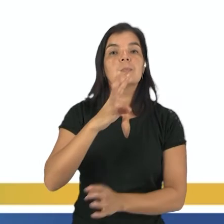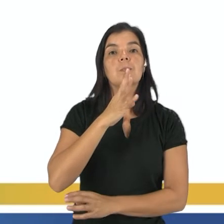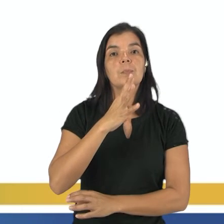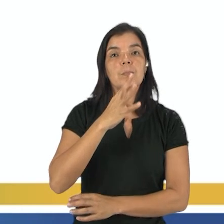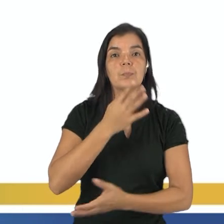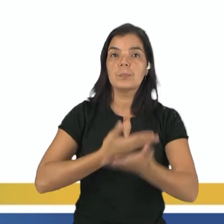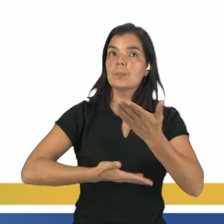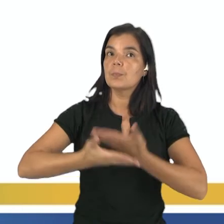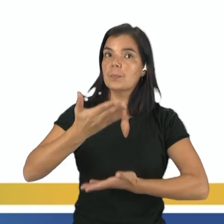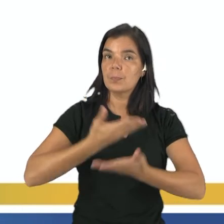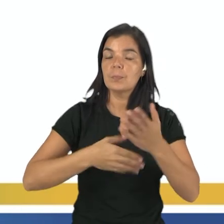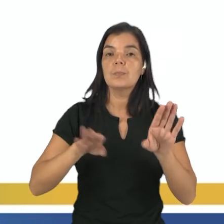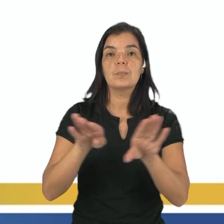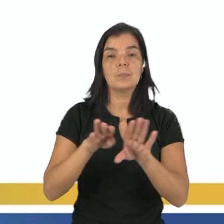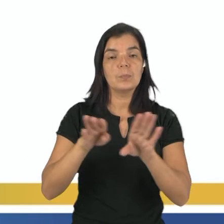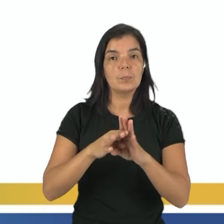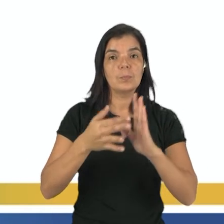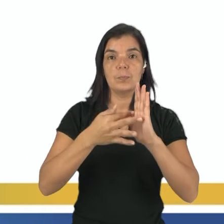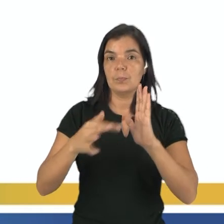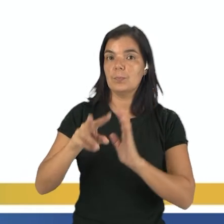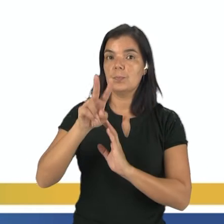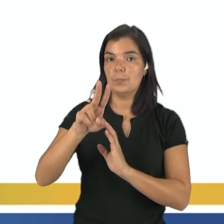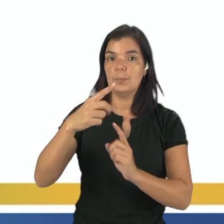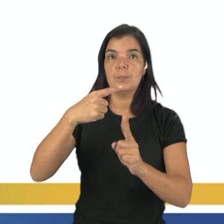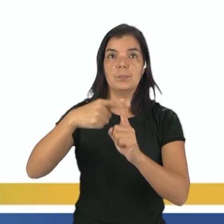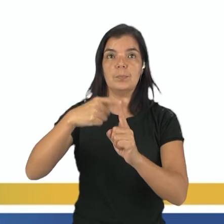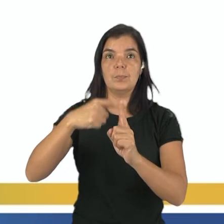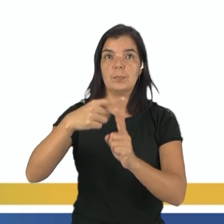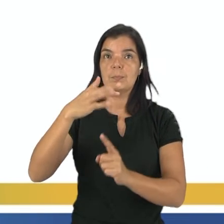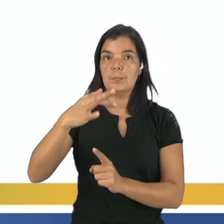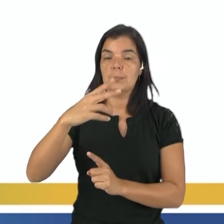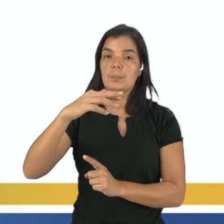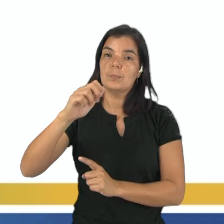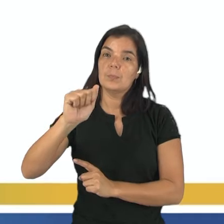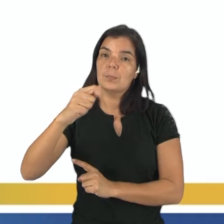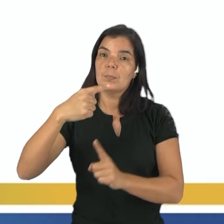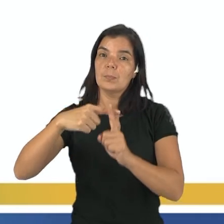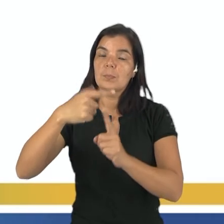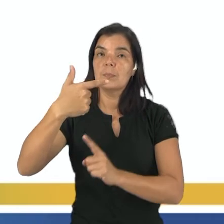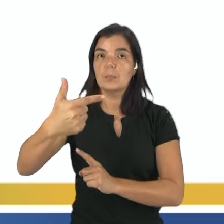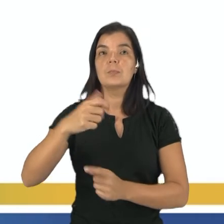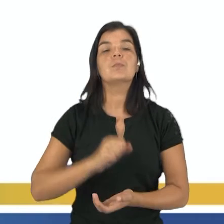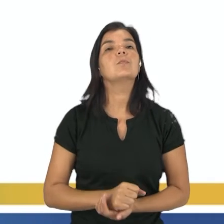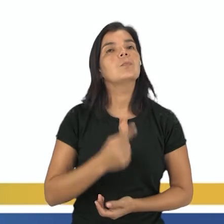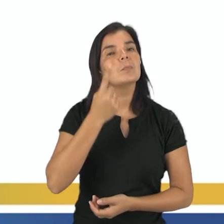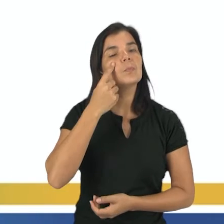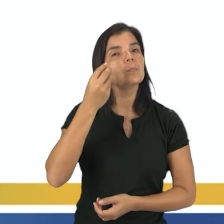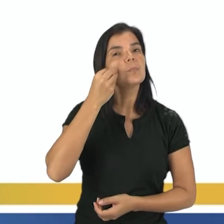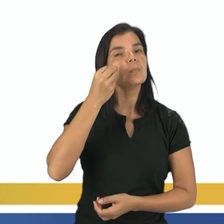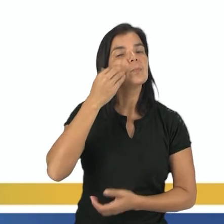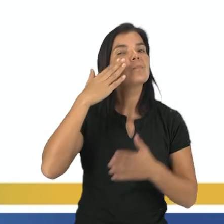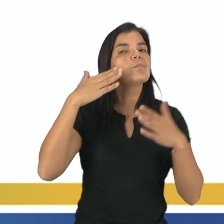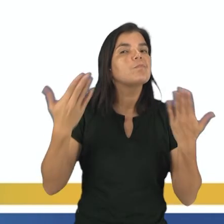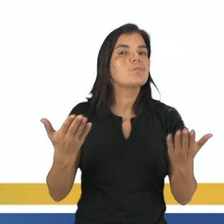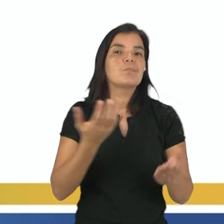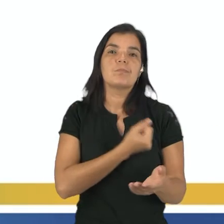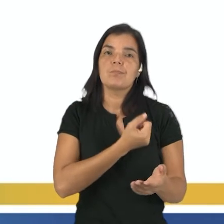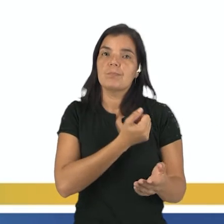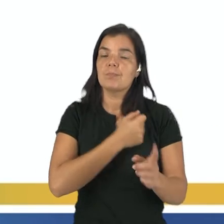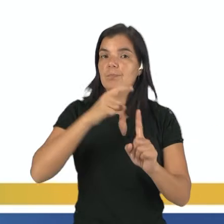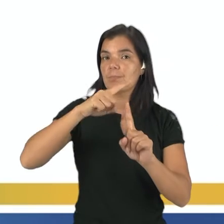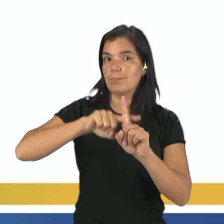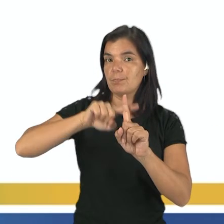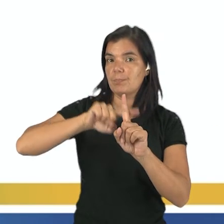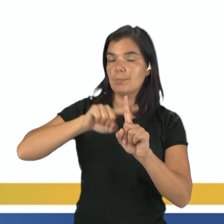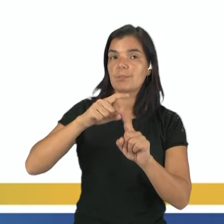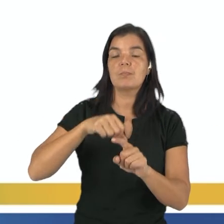essa relação de Euler, que o número de vértices mais faces é igual ao número de arestas mais 2, nós vamos tentar descobrir o número de faces desse